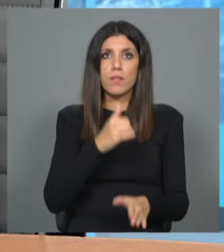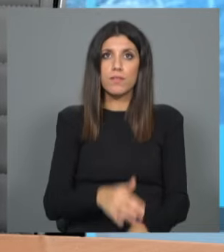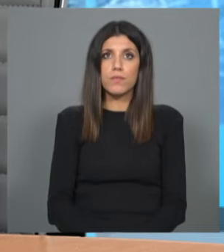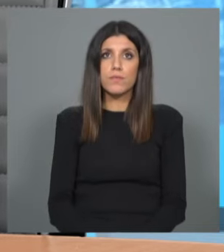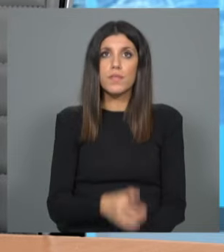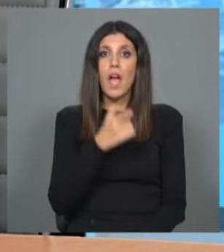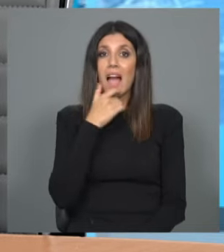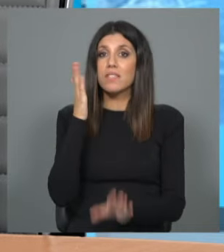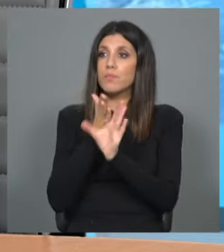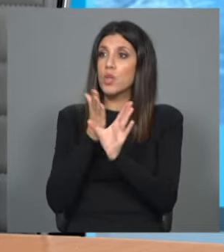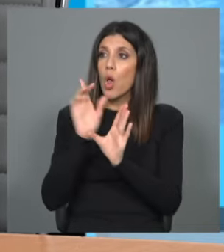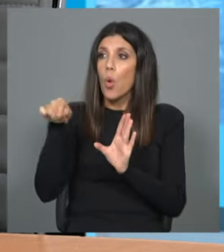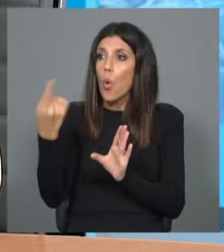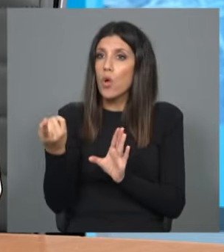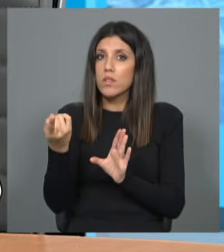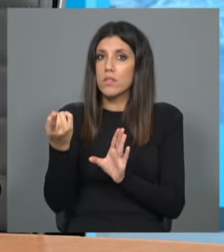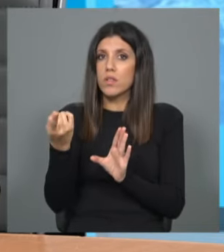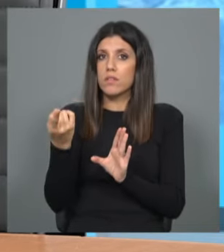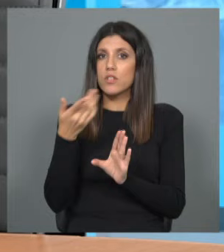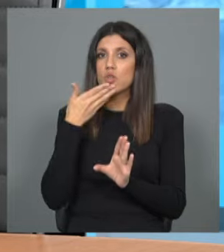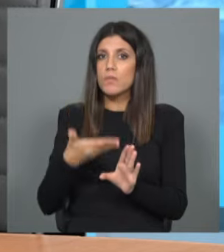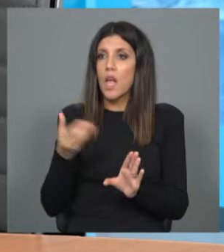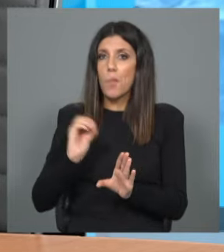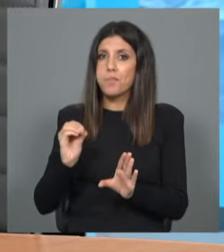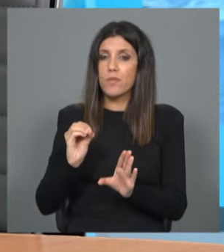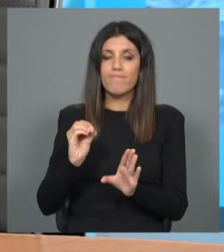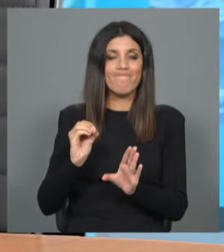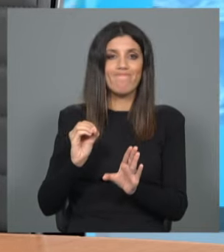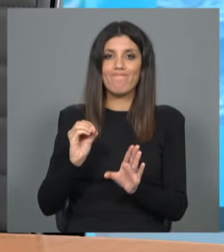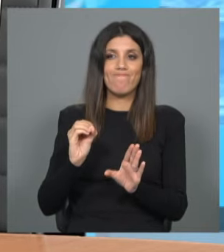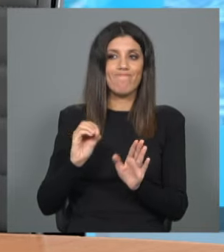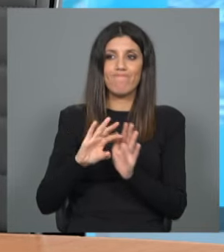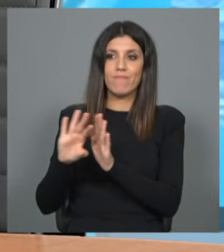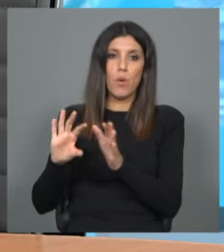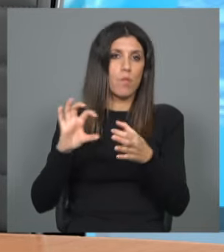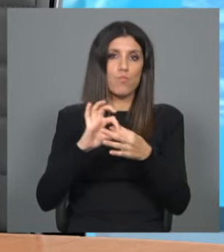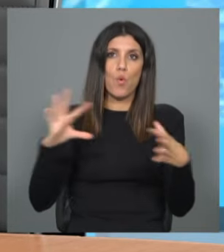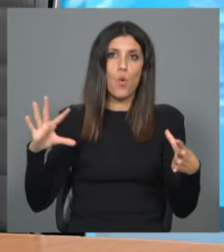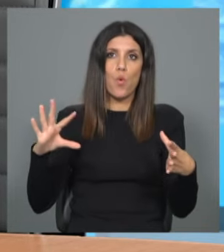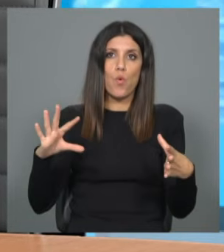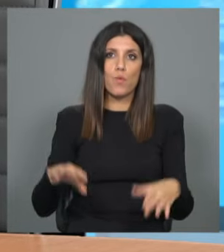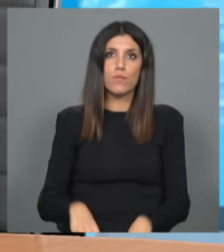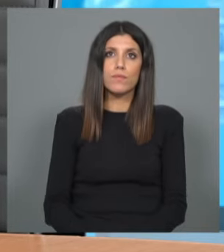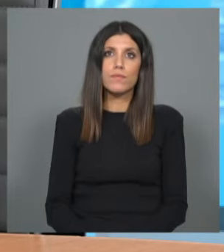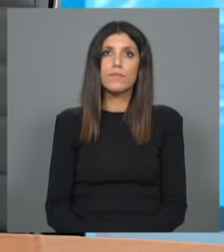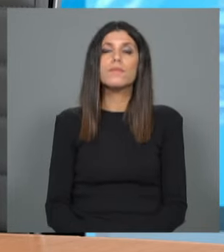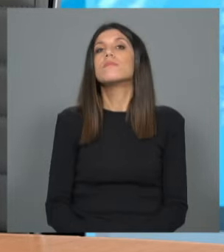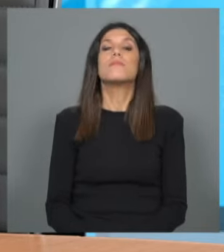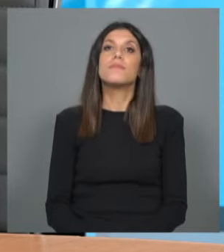não é possível, não é viável uma intervenção especializada, passa a